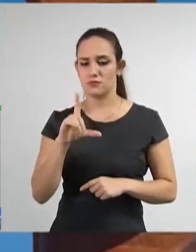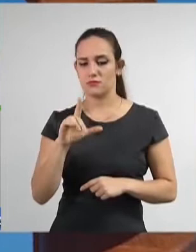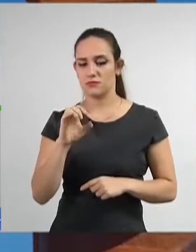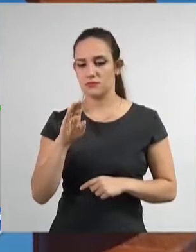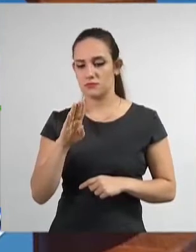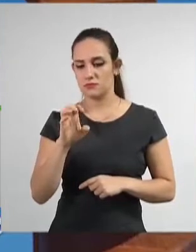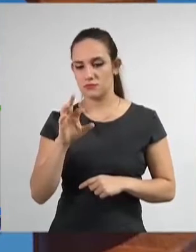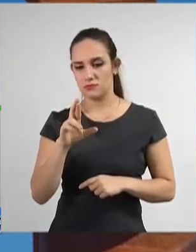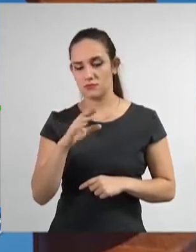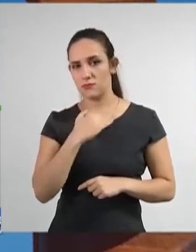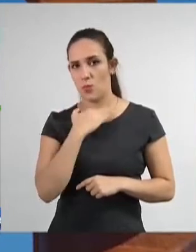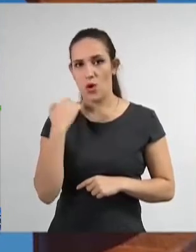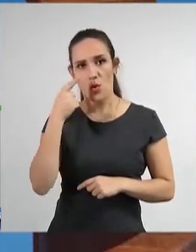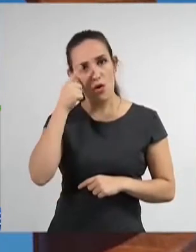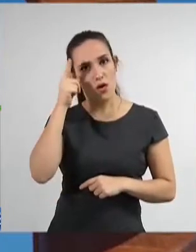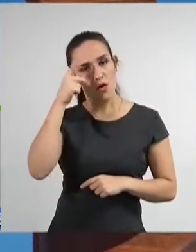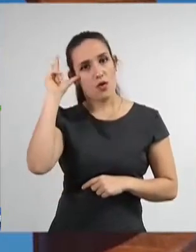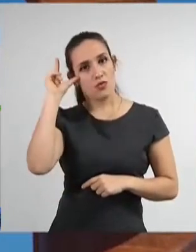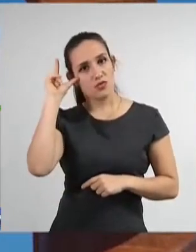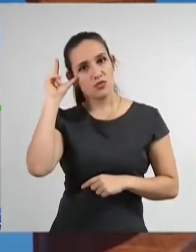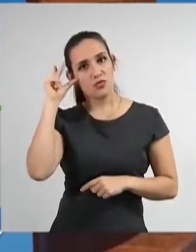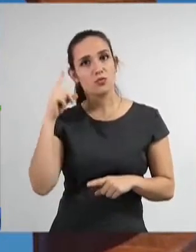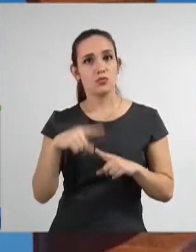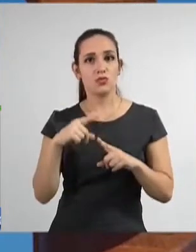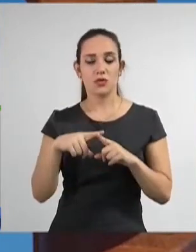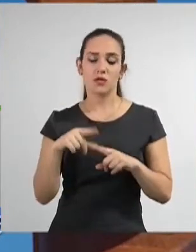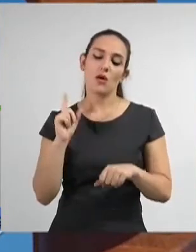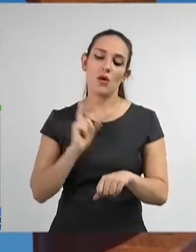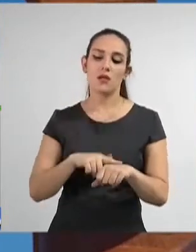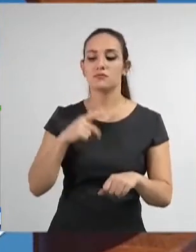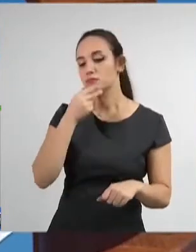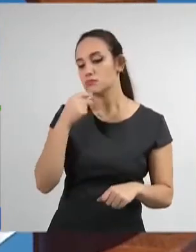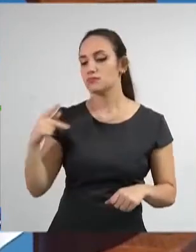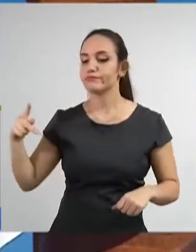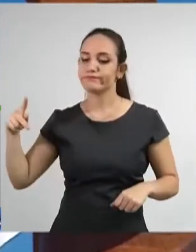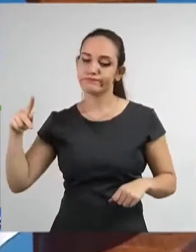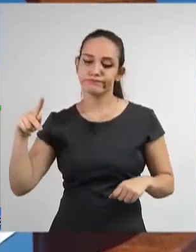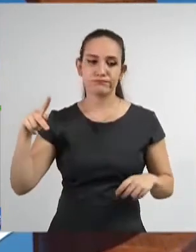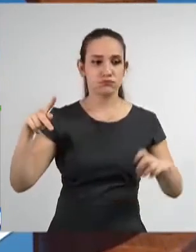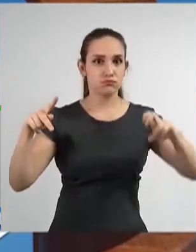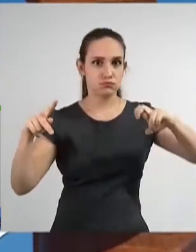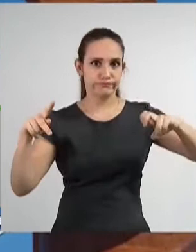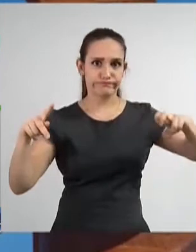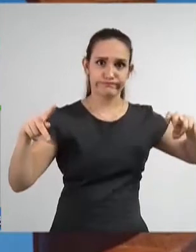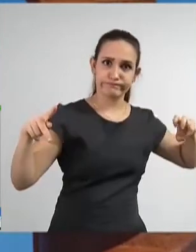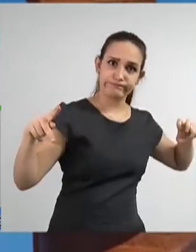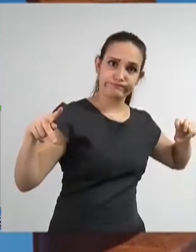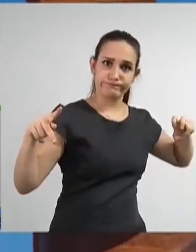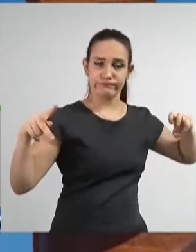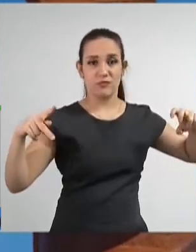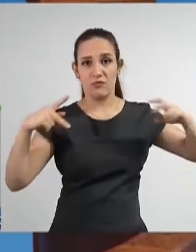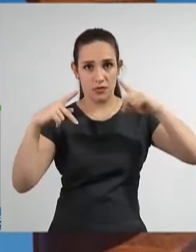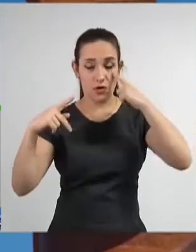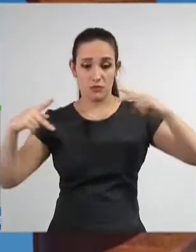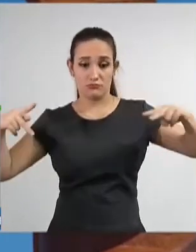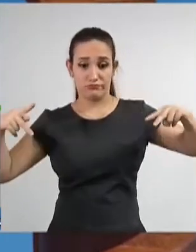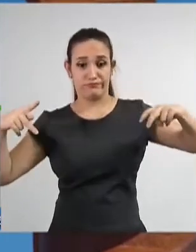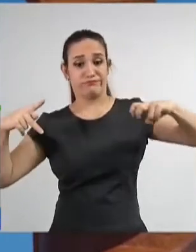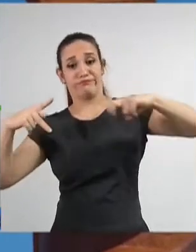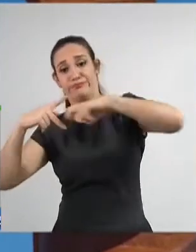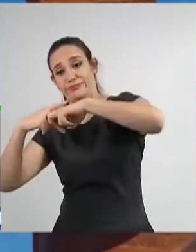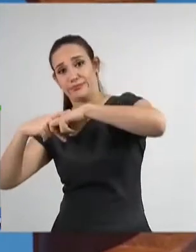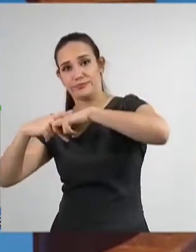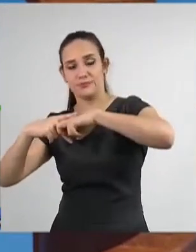na noite de antes de ontem, após ter a moto em que pilotava atingida por um veículo que atingiu a pista contrária. Ele,